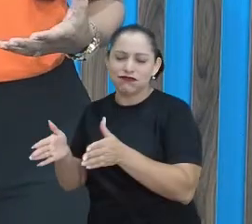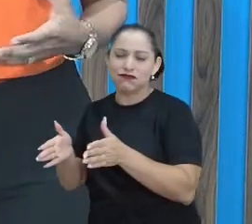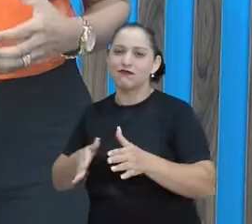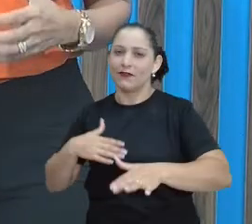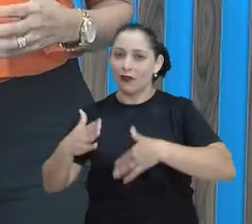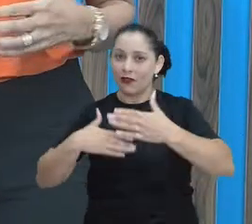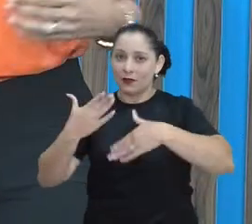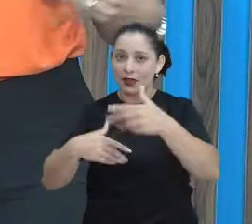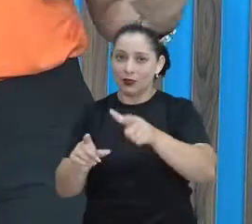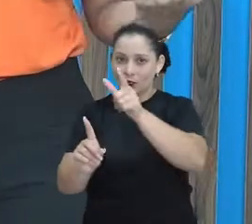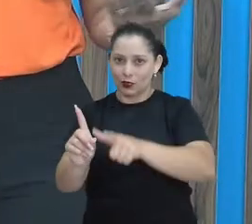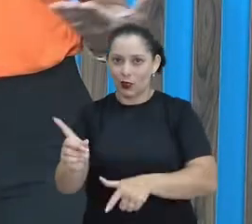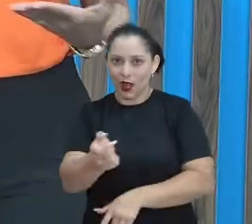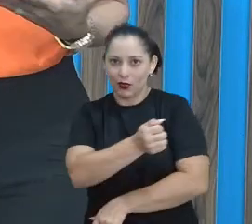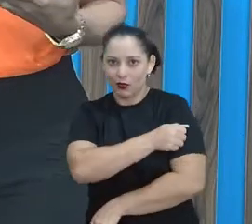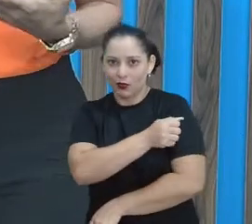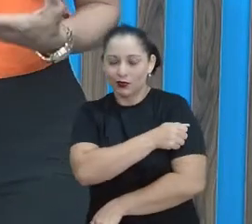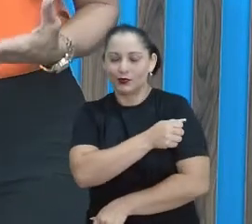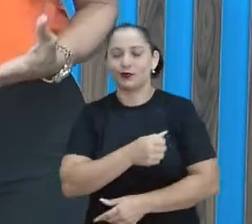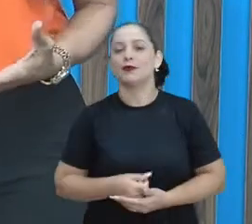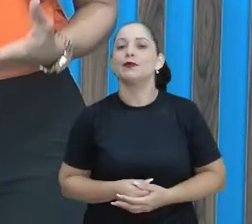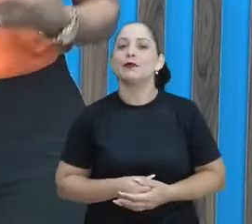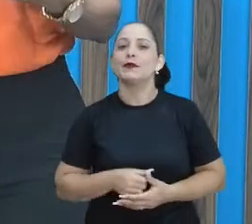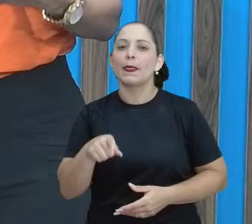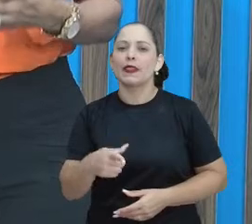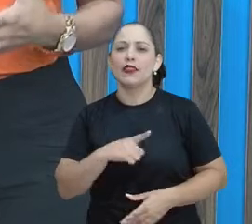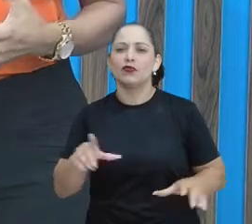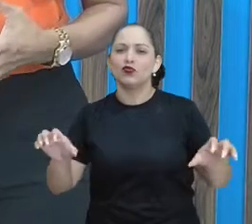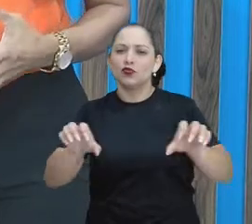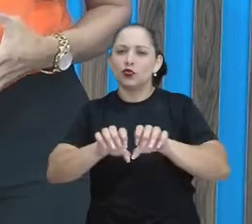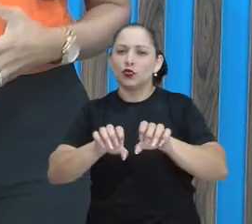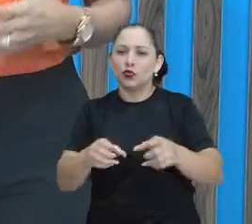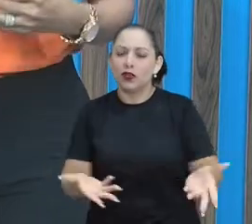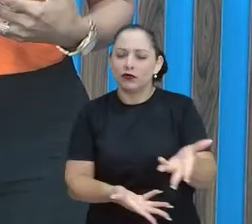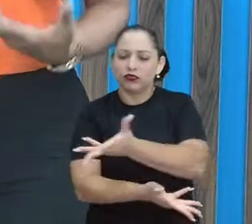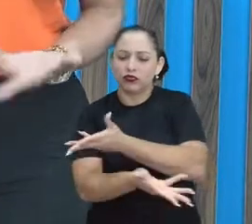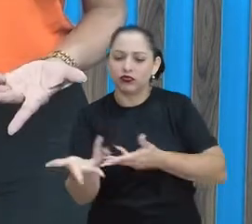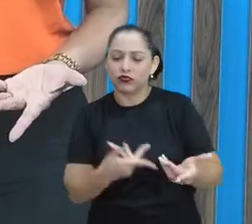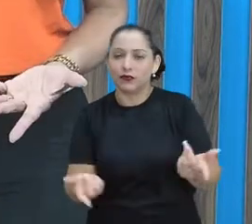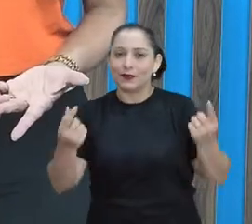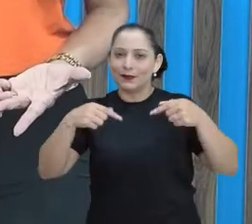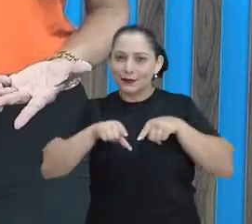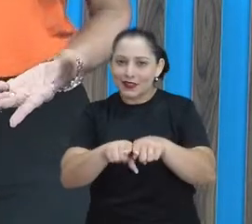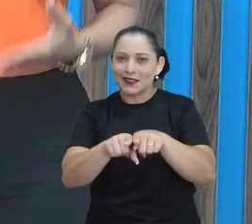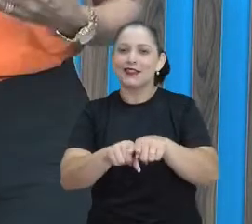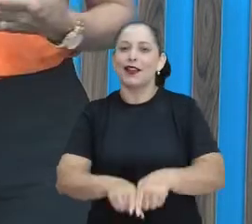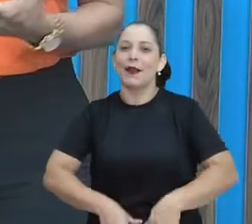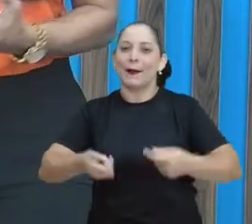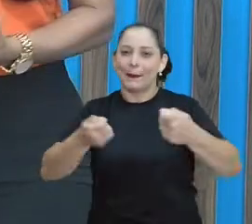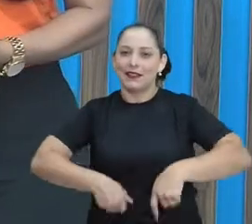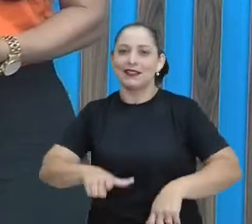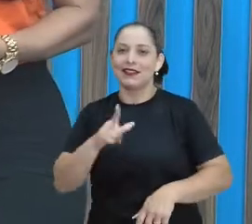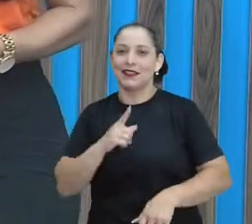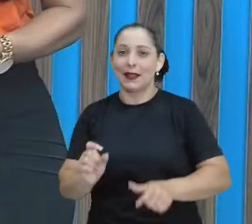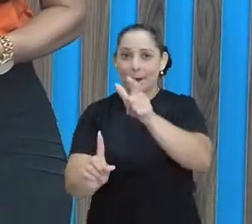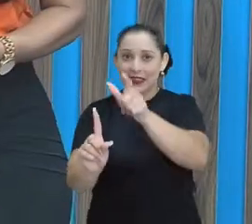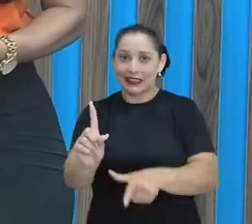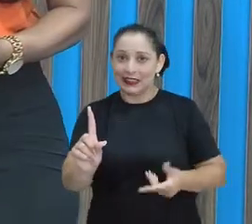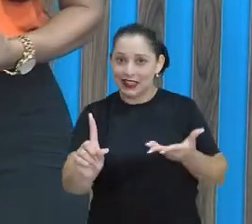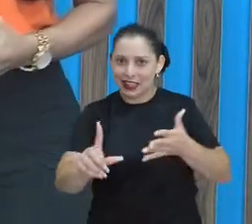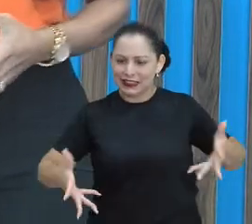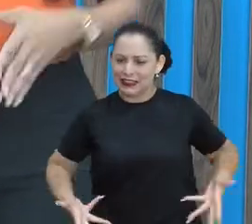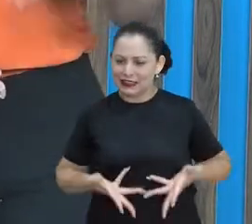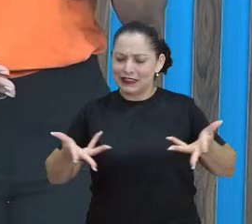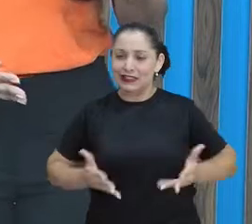desenvolvimento, né, enquanto uma estrutura cooperativa e parceira que a gente precisa estabelecer para que esse estudante se